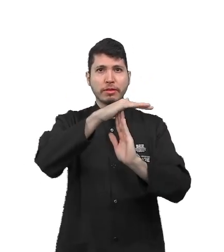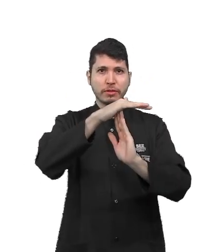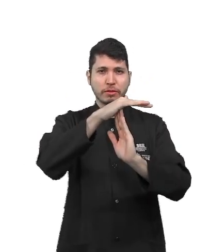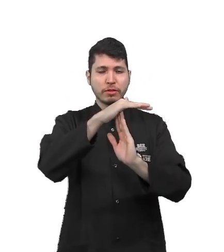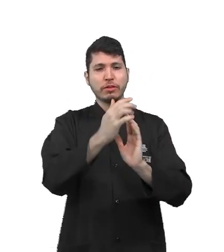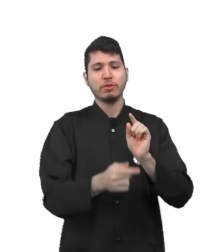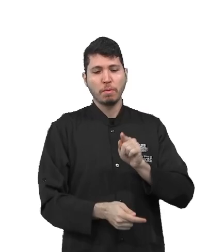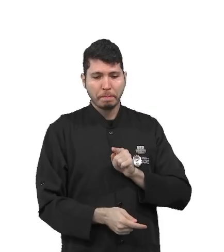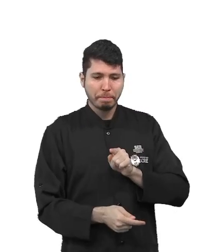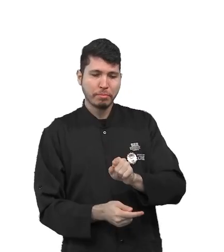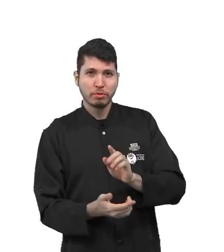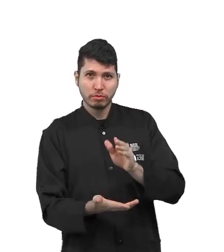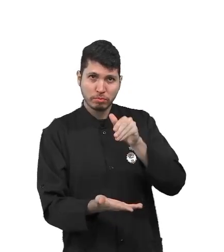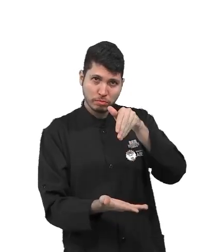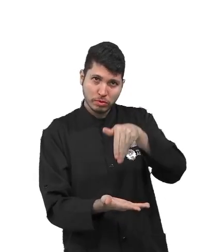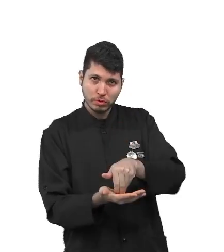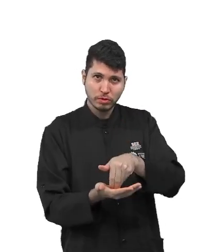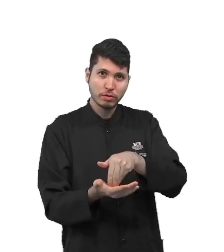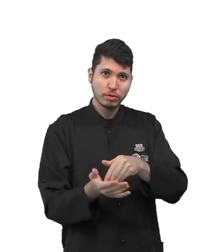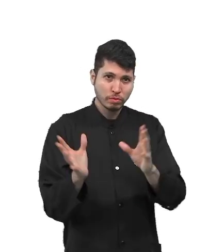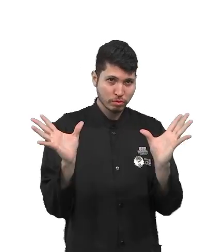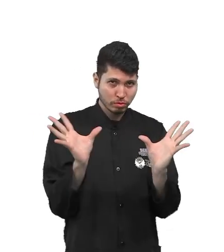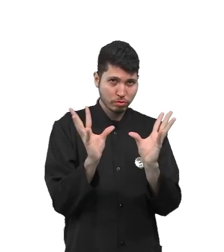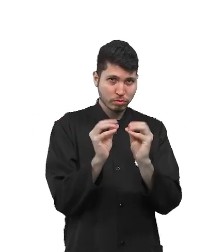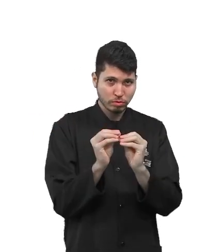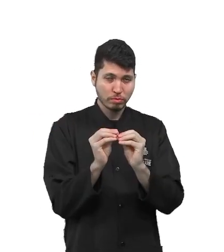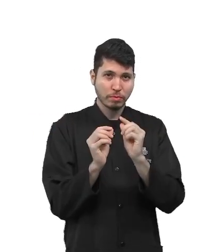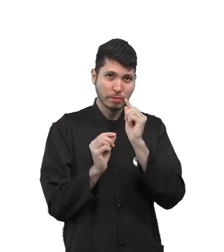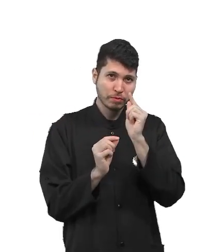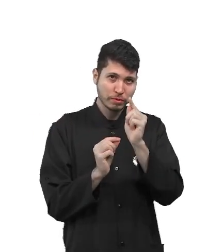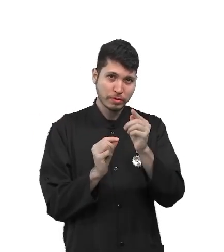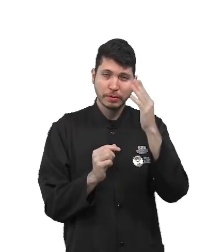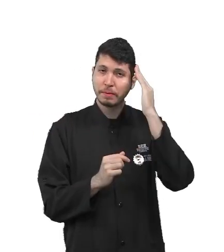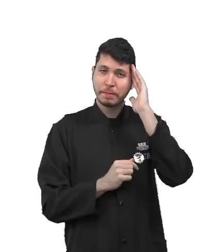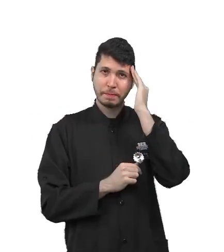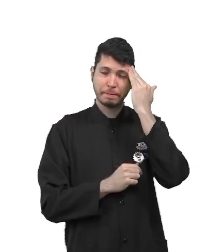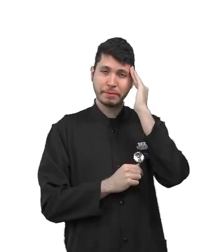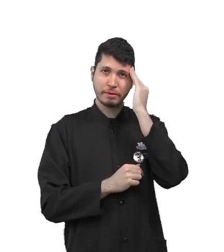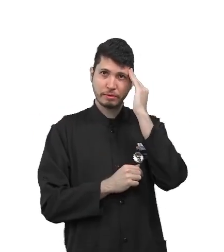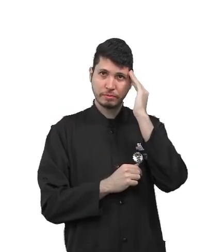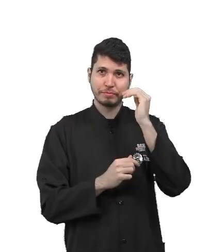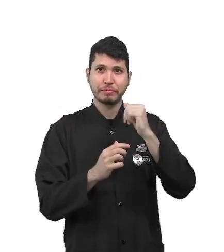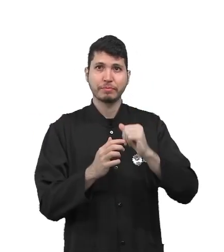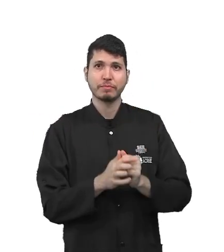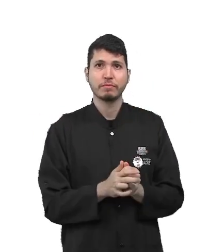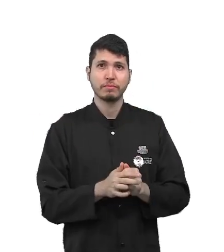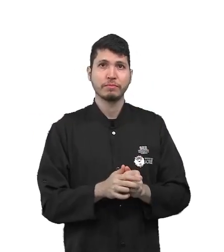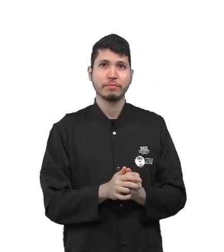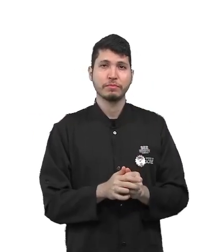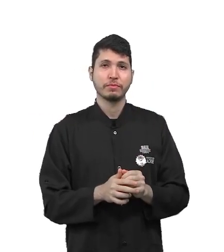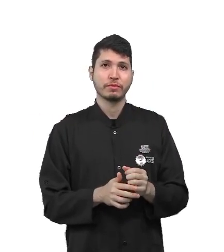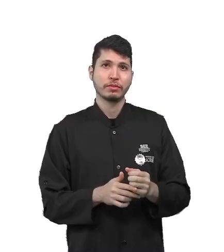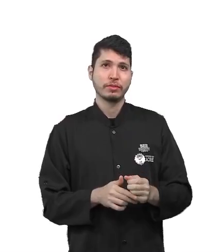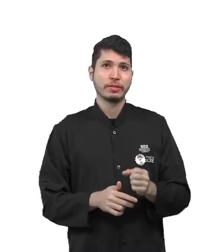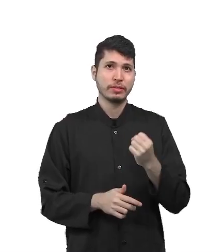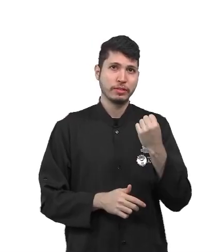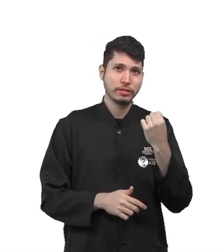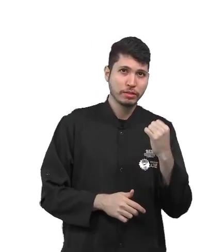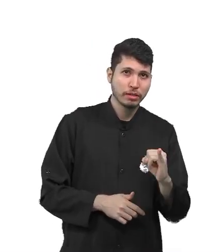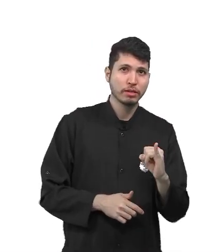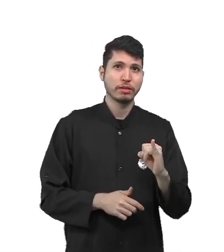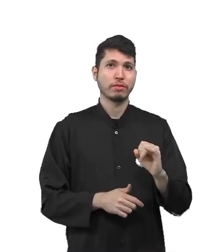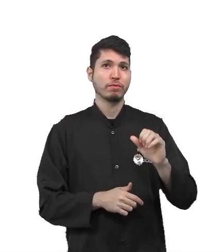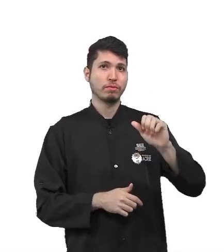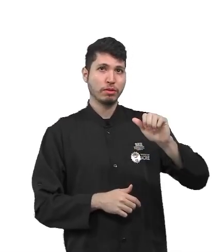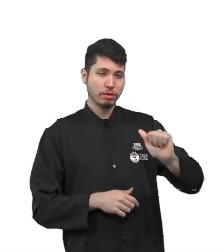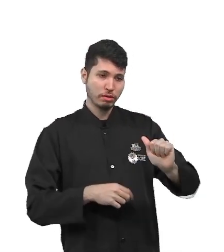de mínimo. Um resumo para você entender aqui, ó. Eu tenho aqui, por exemplo, uma função crescente, quando A é maior que zero.